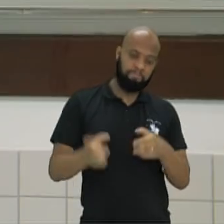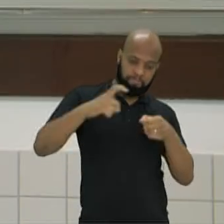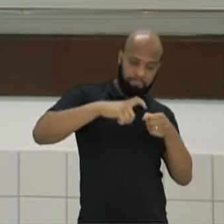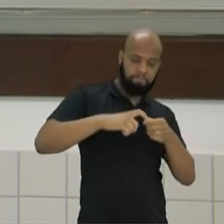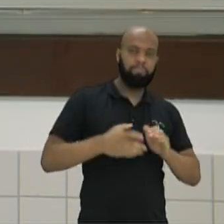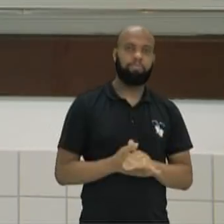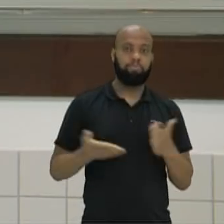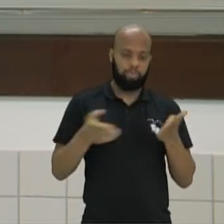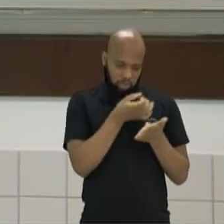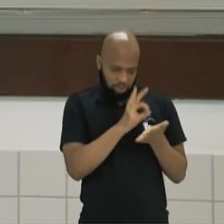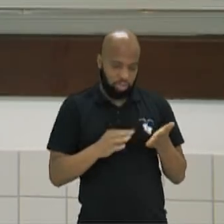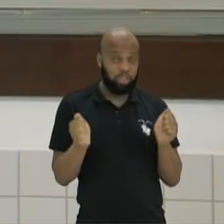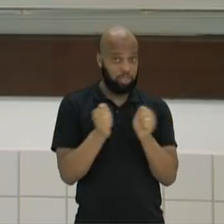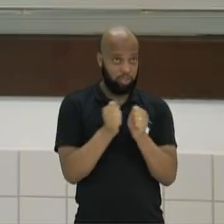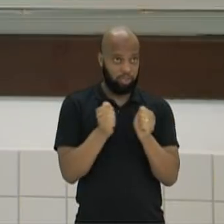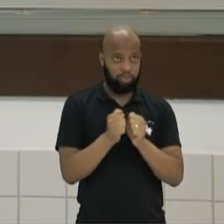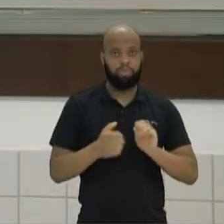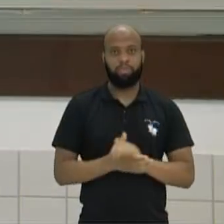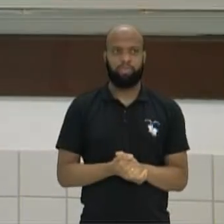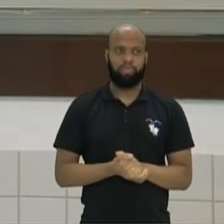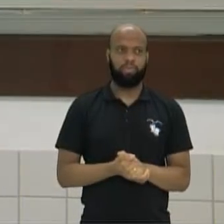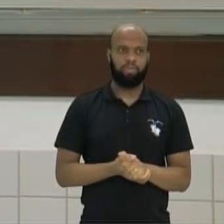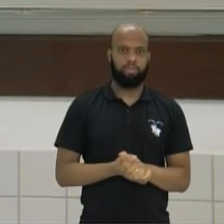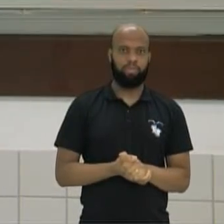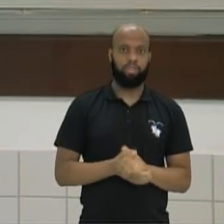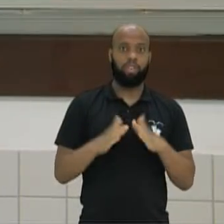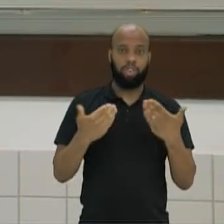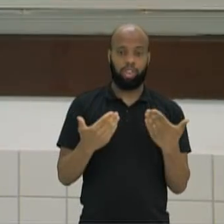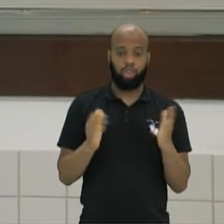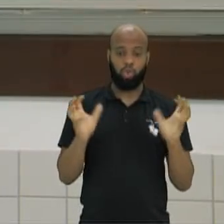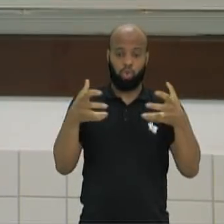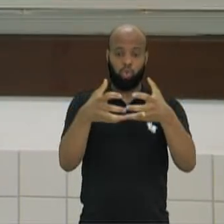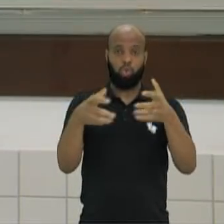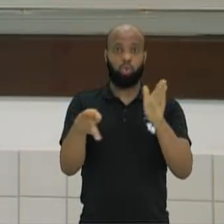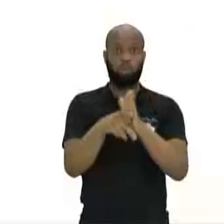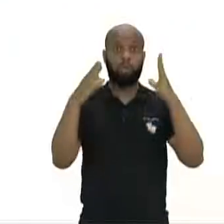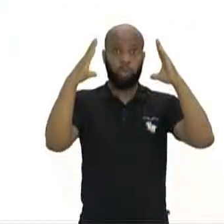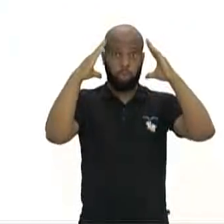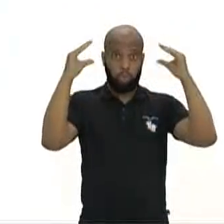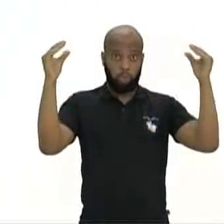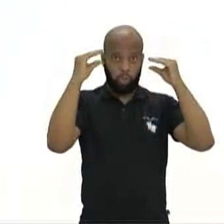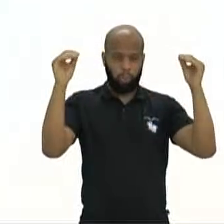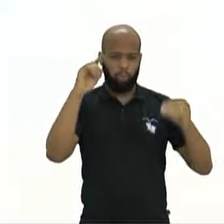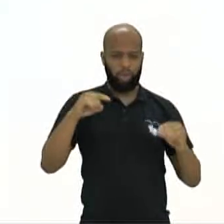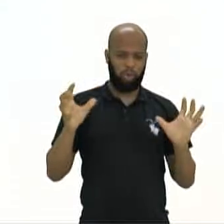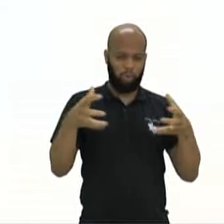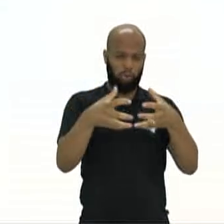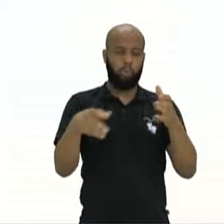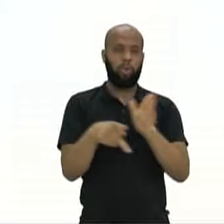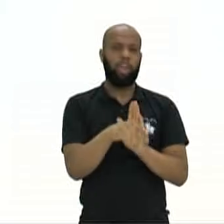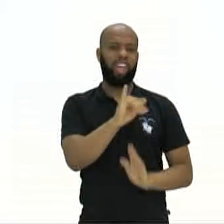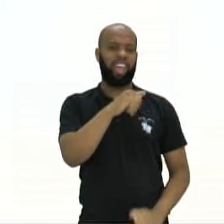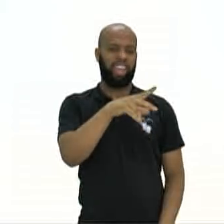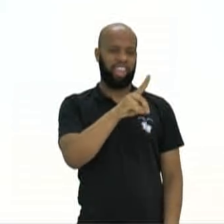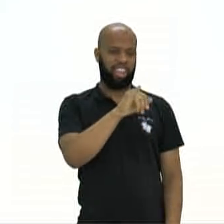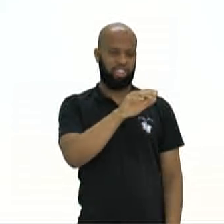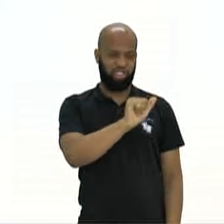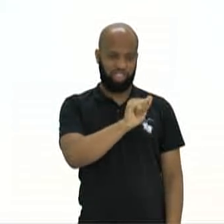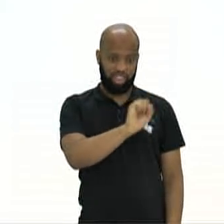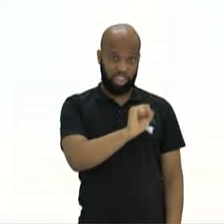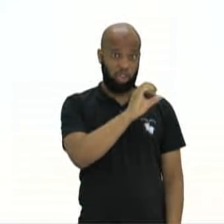Voltei. Vamos corrigir juntos? A Companhia das Índias Ocidentais, tipo assim, ó, como estragar o governo? Tava tudo